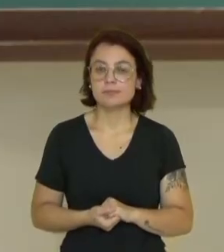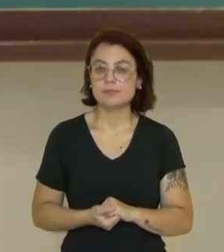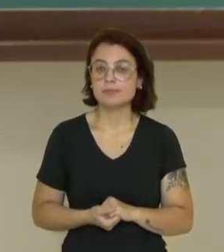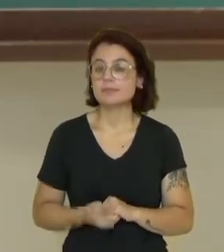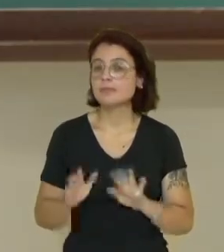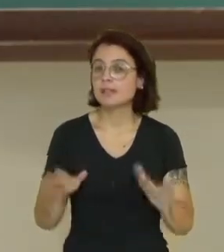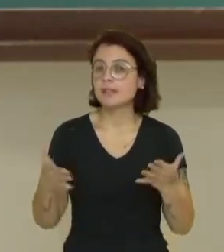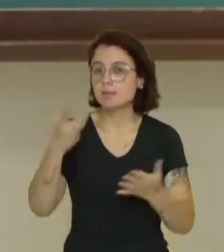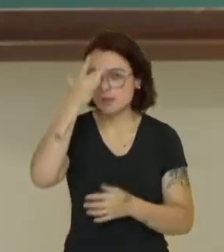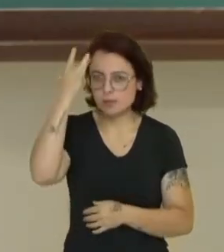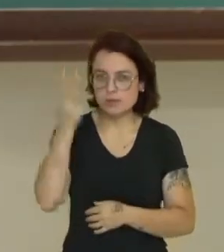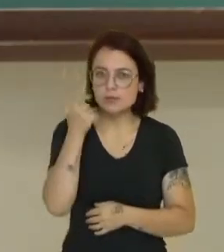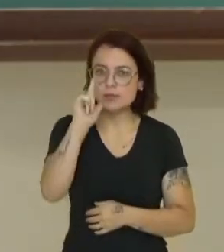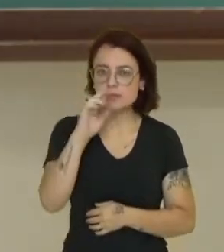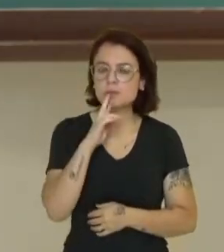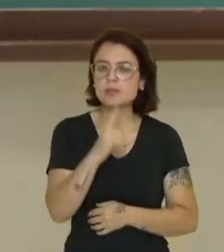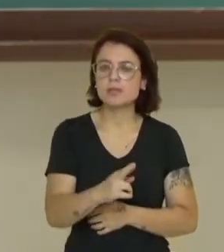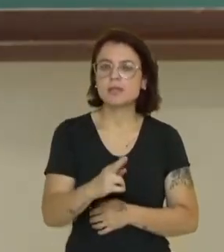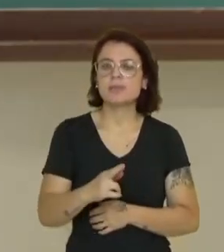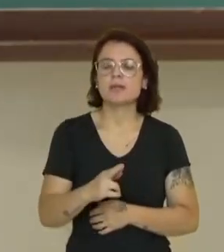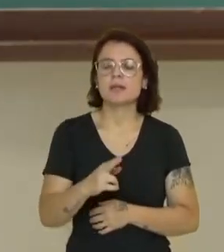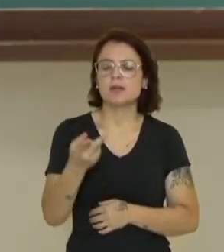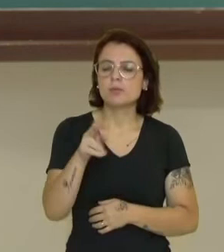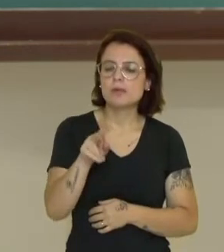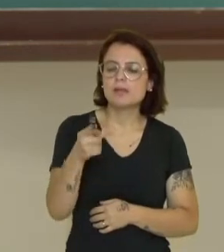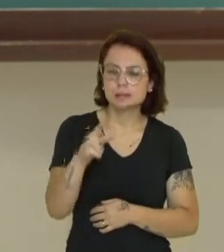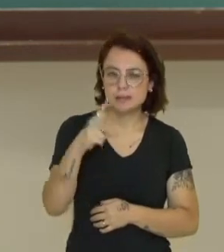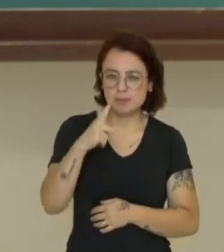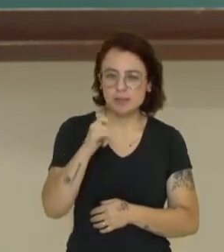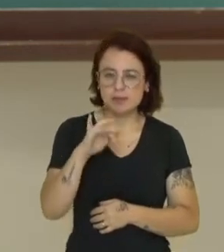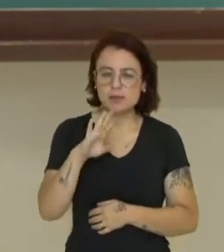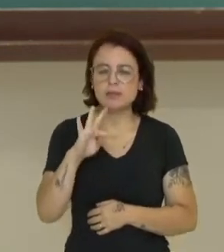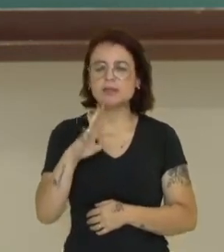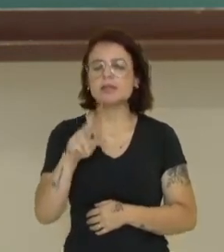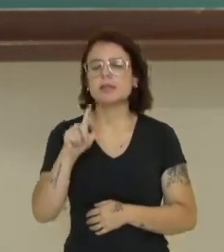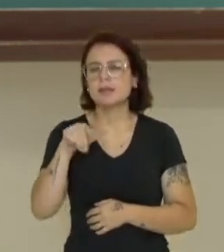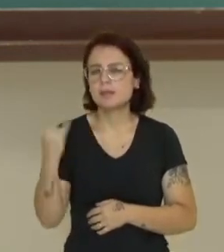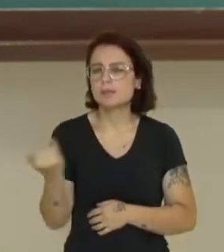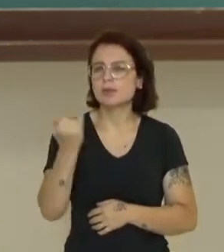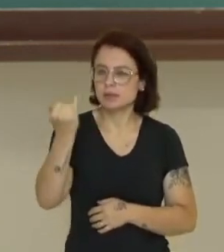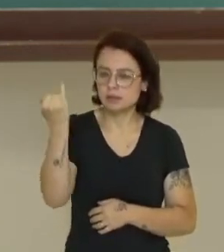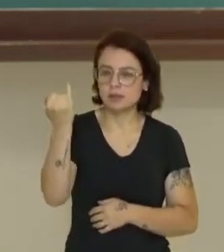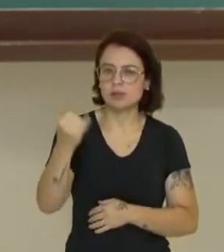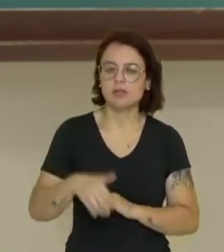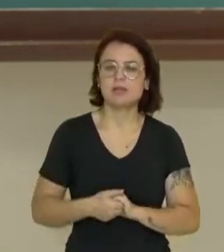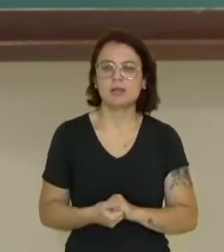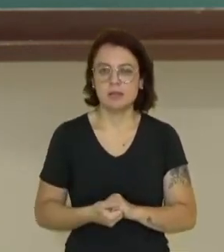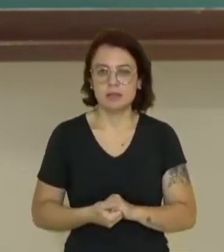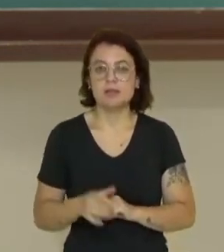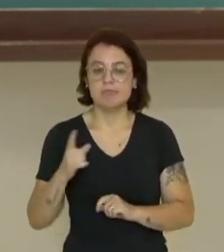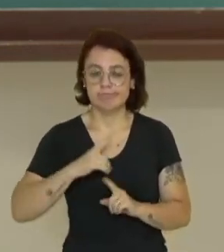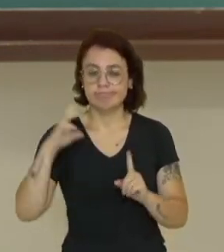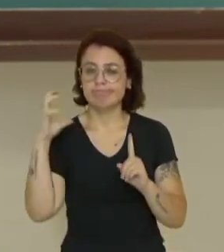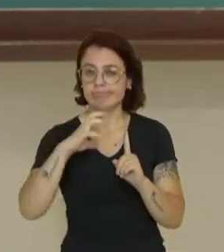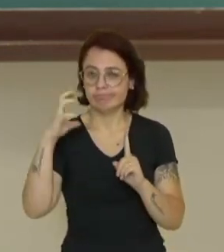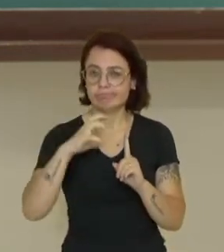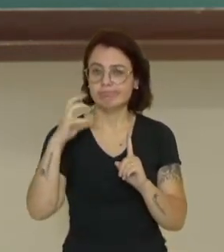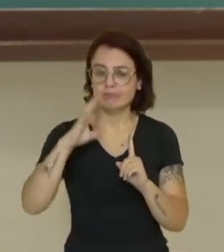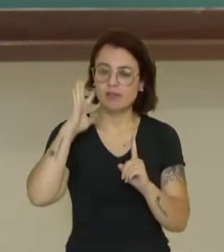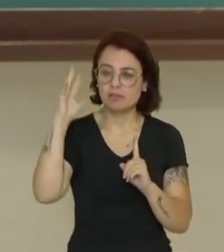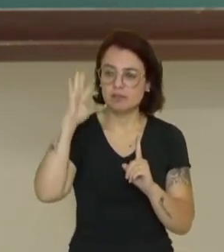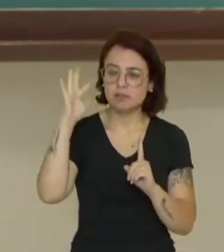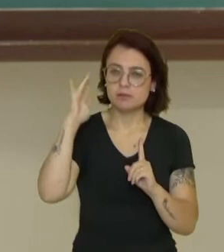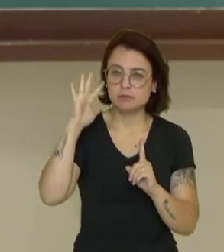E aí, pessoal, conseguiram responder? A dualidade platônica é muito importante e a gente sabe que ele também vai influenciar muitos